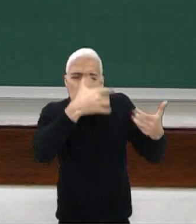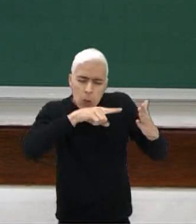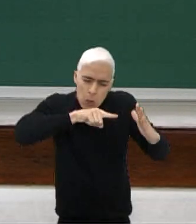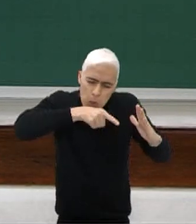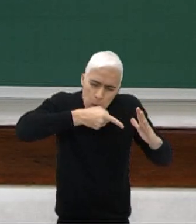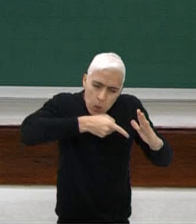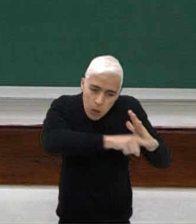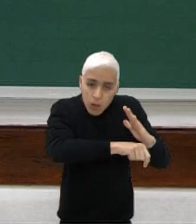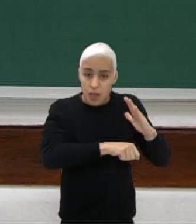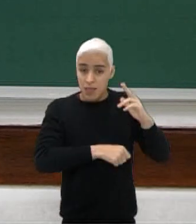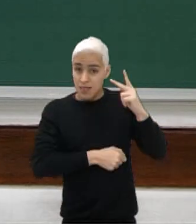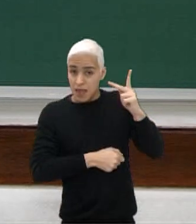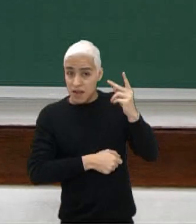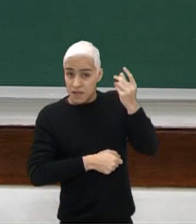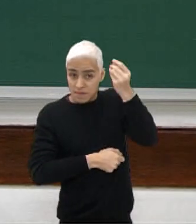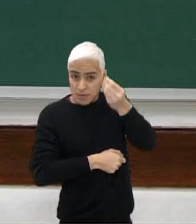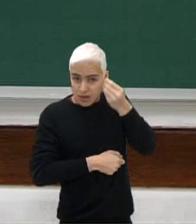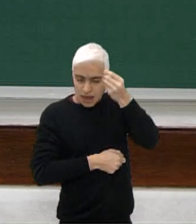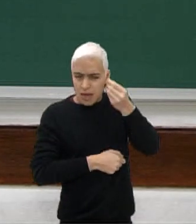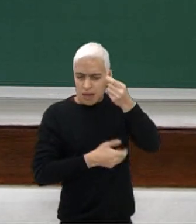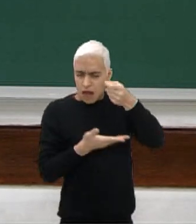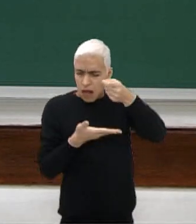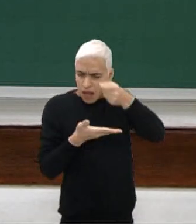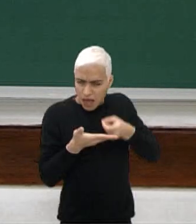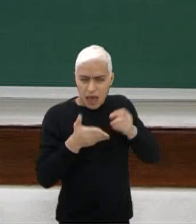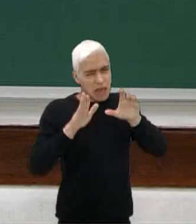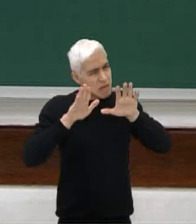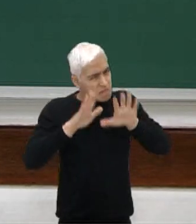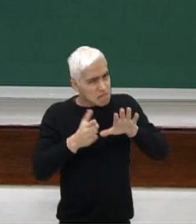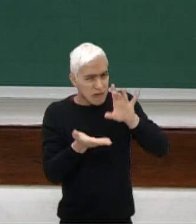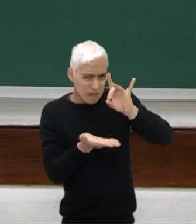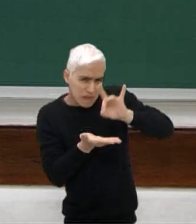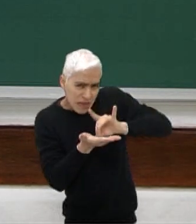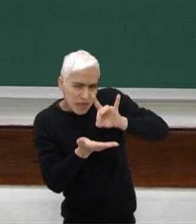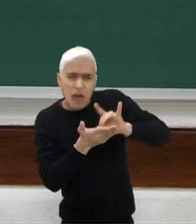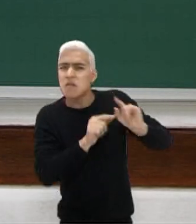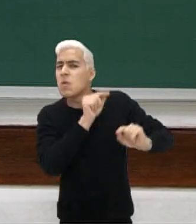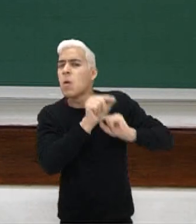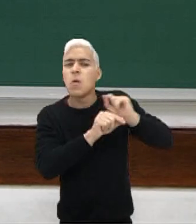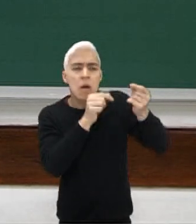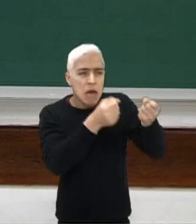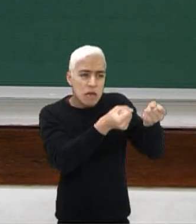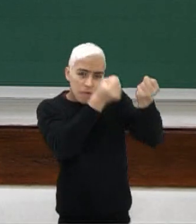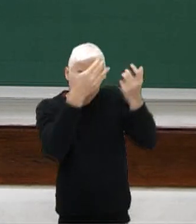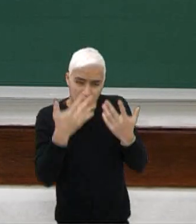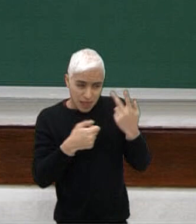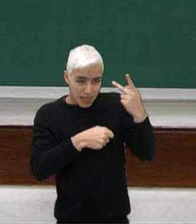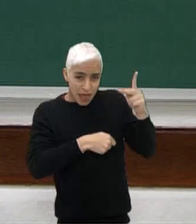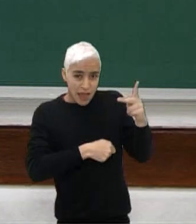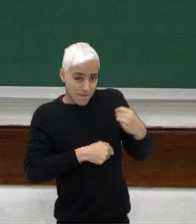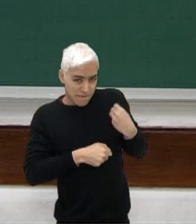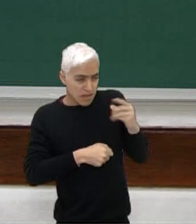experiência, mas numa revista científica, será que ela vai contar o que da vida dela?